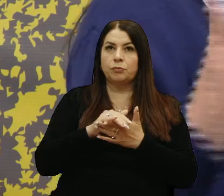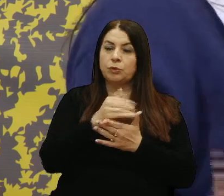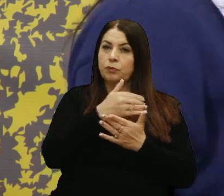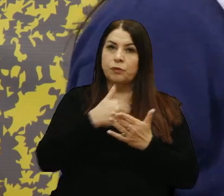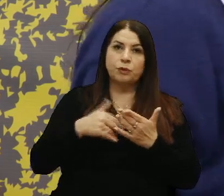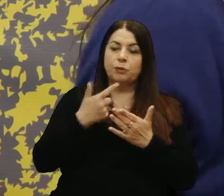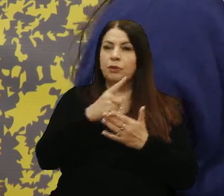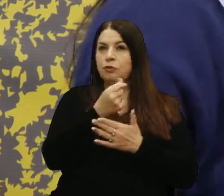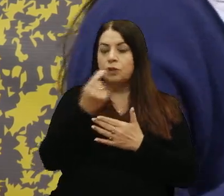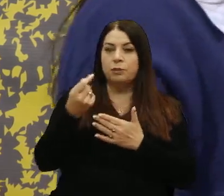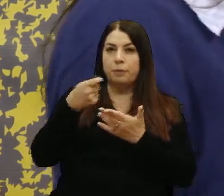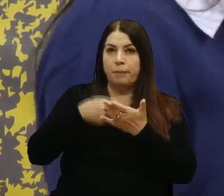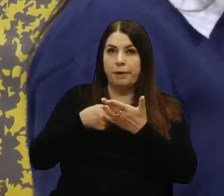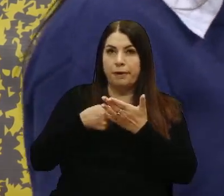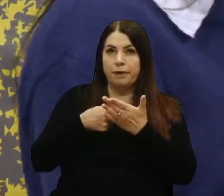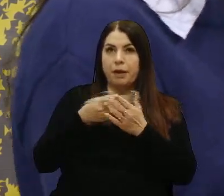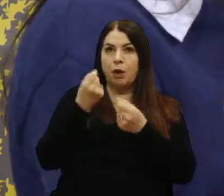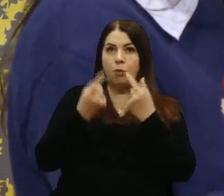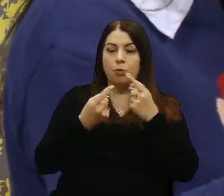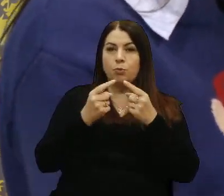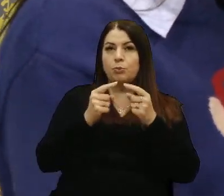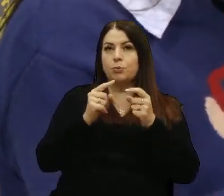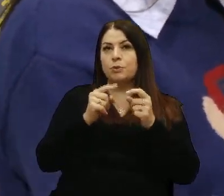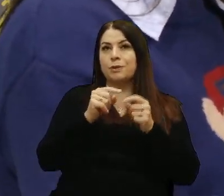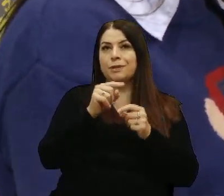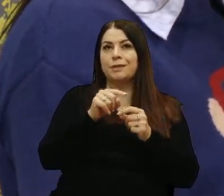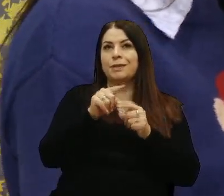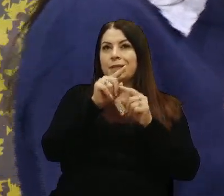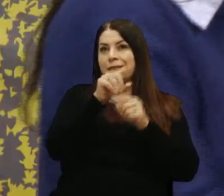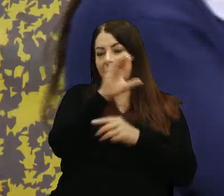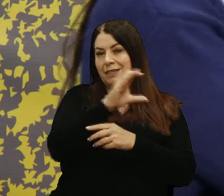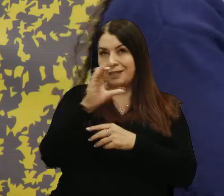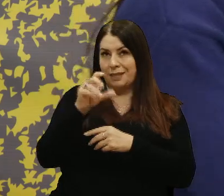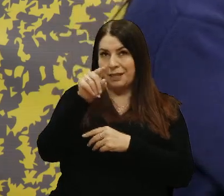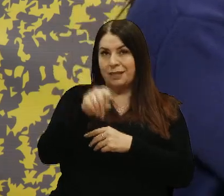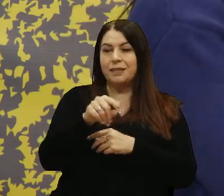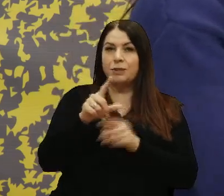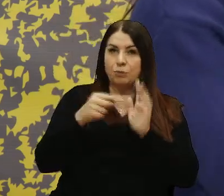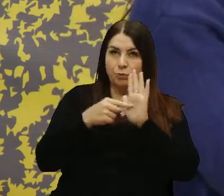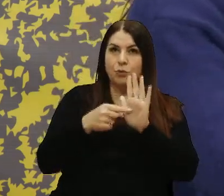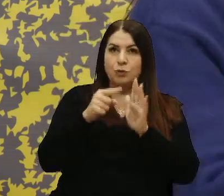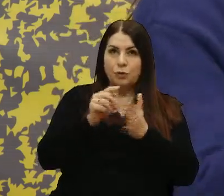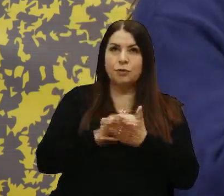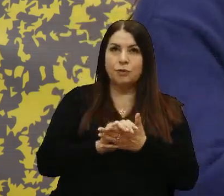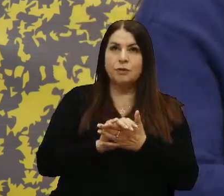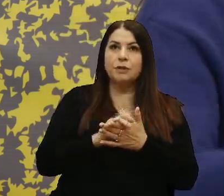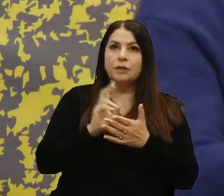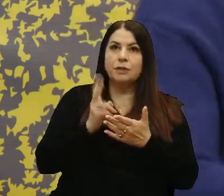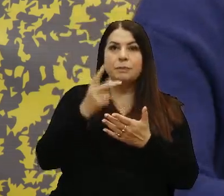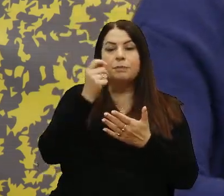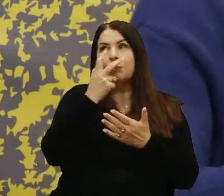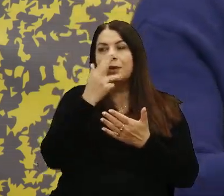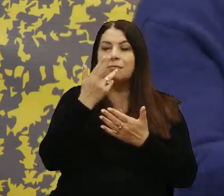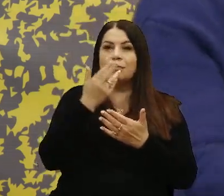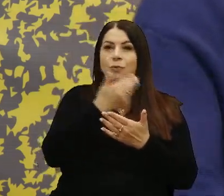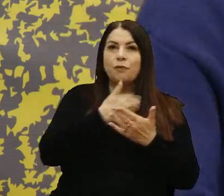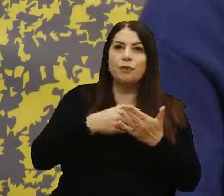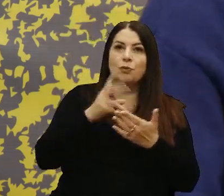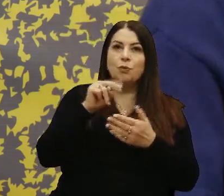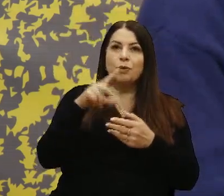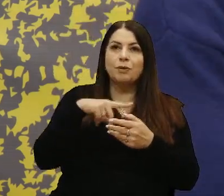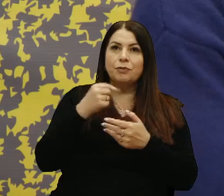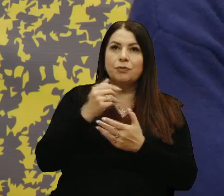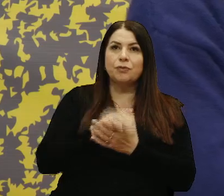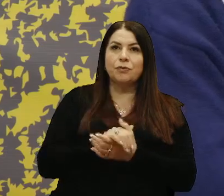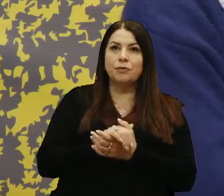não ter dinheiro para pagar, inclusive, alguns servidores, né, comissionados. O senhor trouxe ali que sempre parece que o governo nunca tem dinheiro,